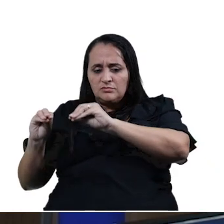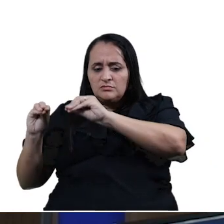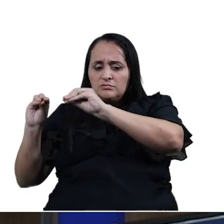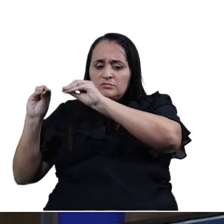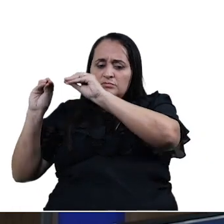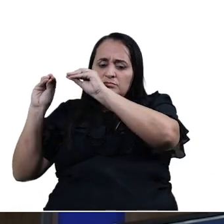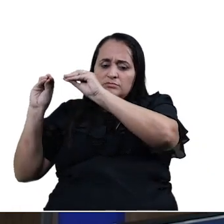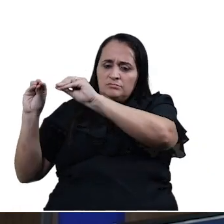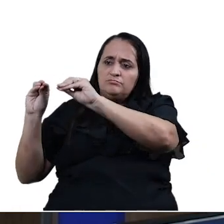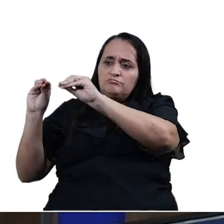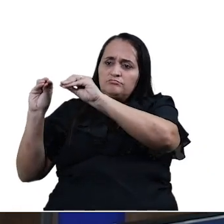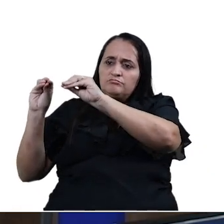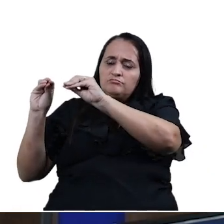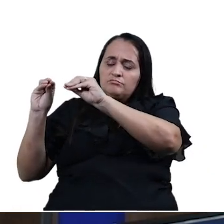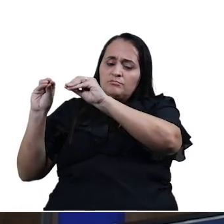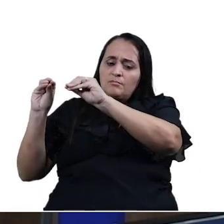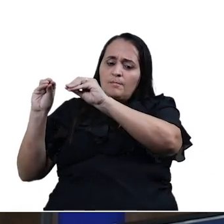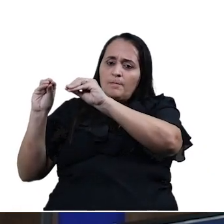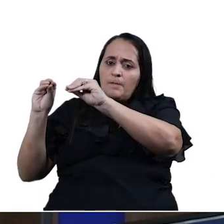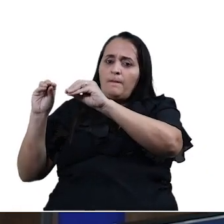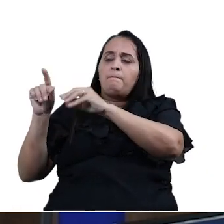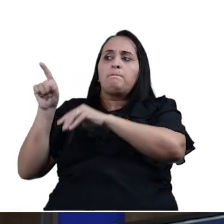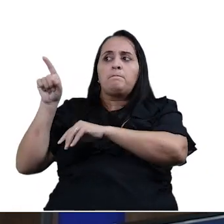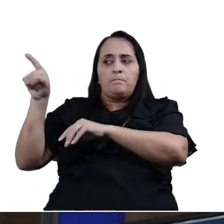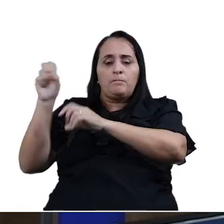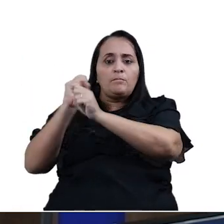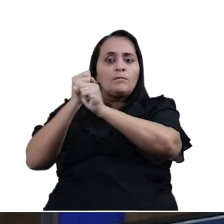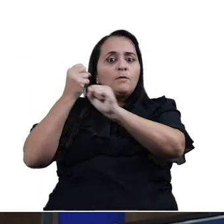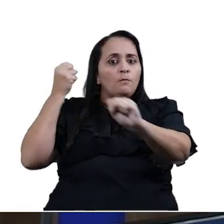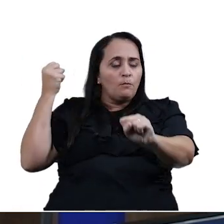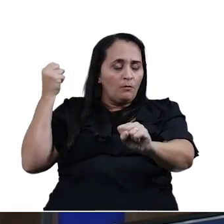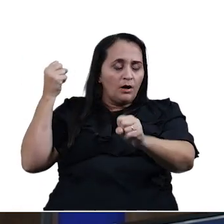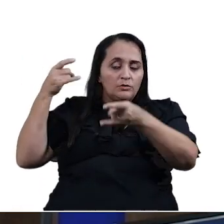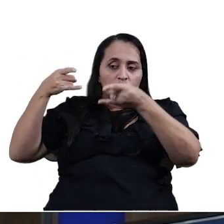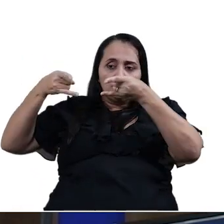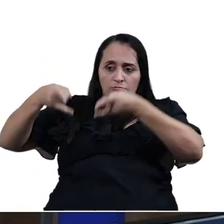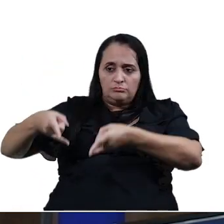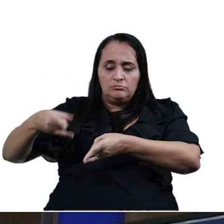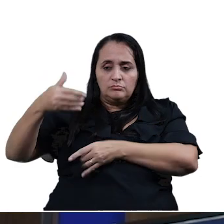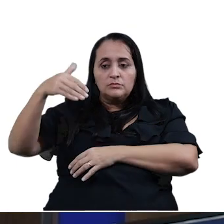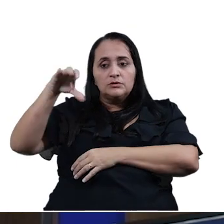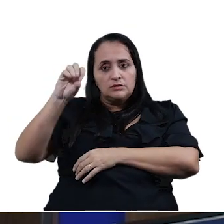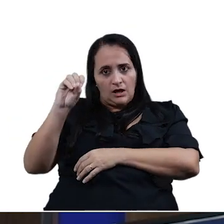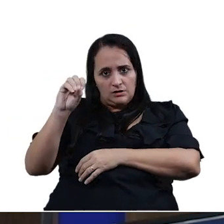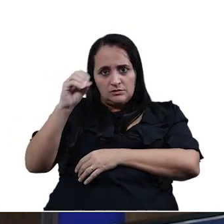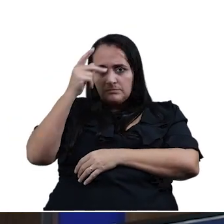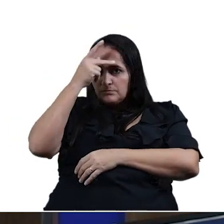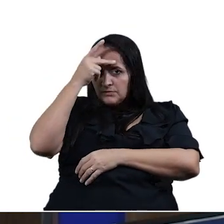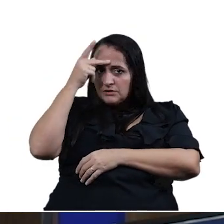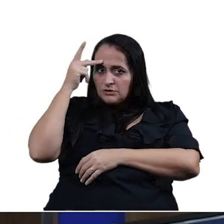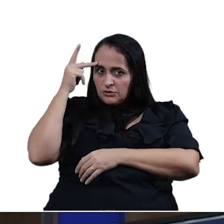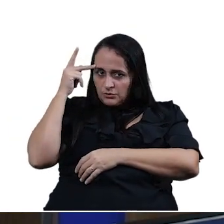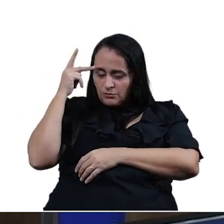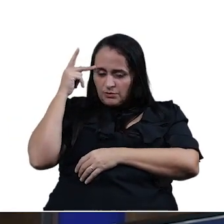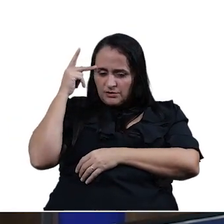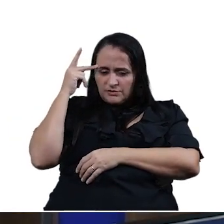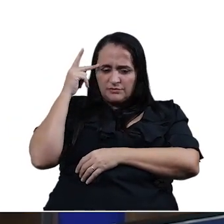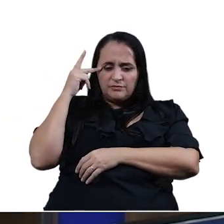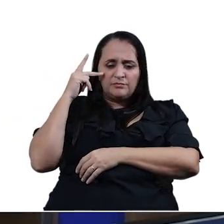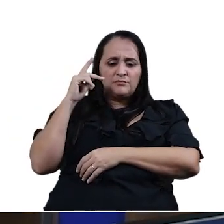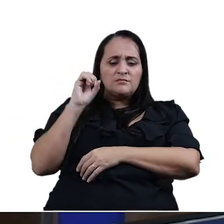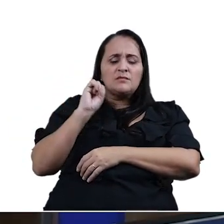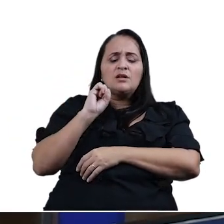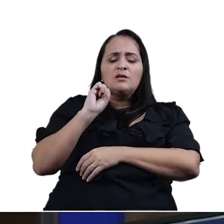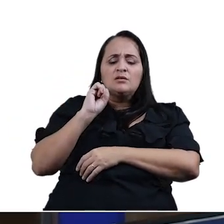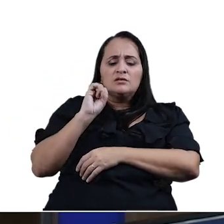transferiam os 10 para o hotel das dezenas e ficavam 10 hóspedes aqui. Então, se é